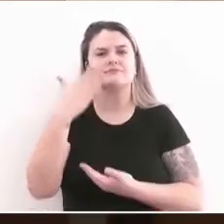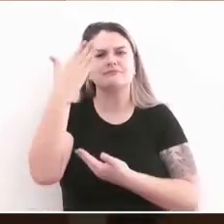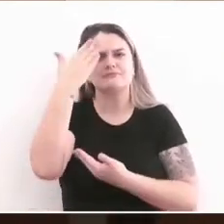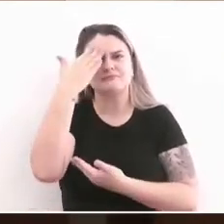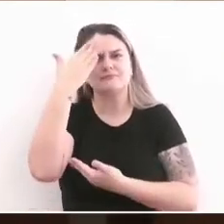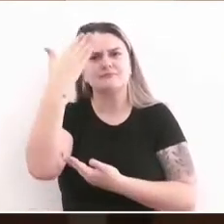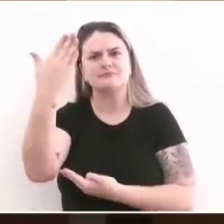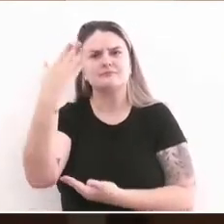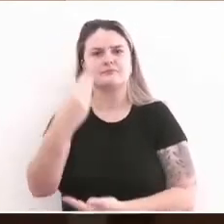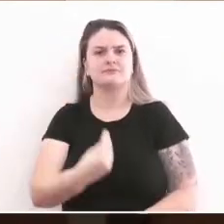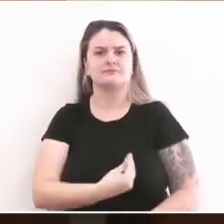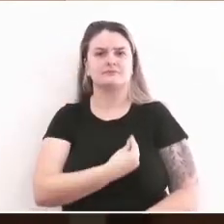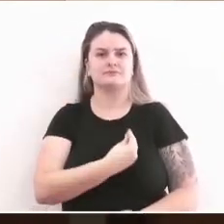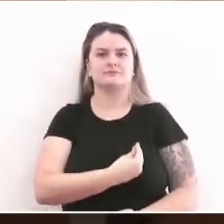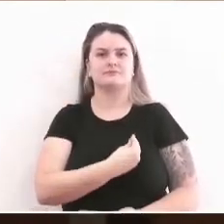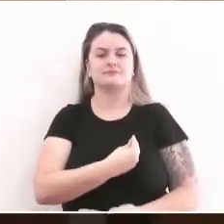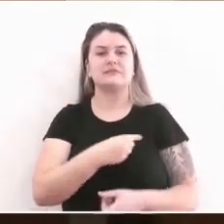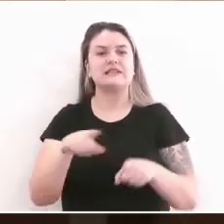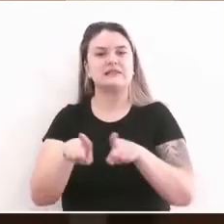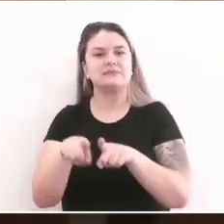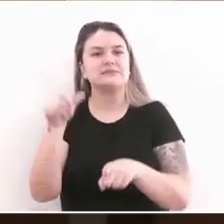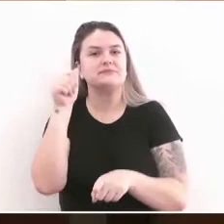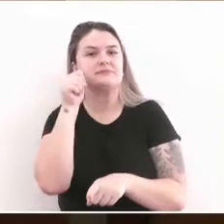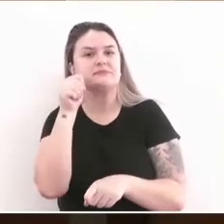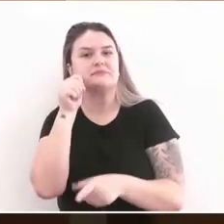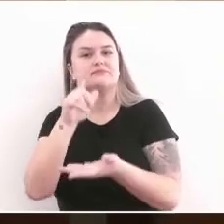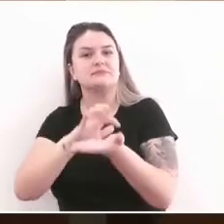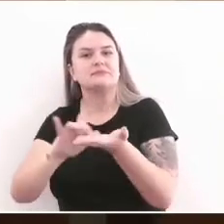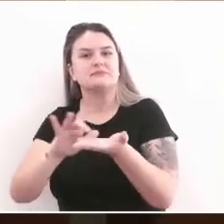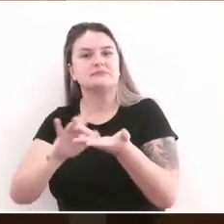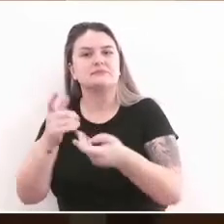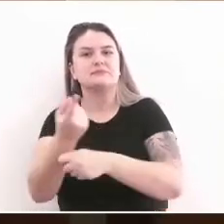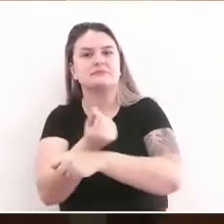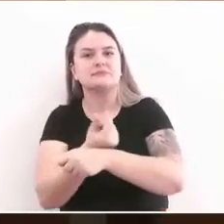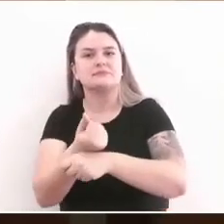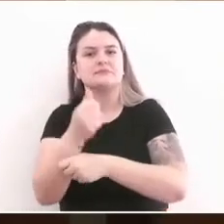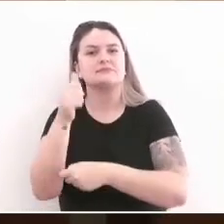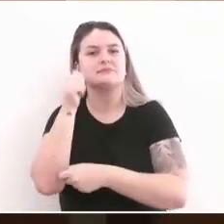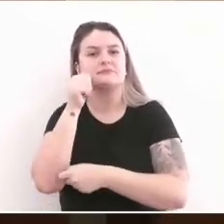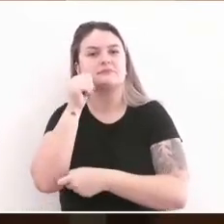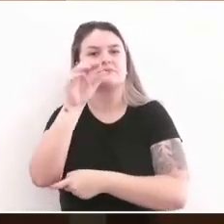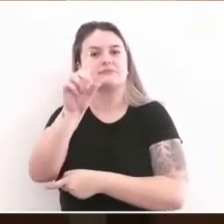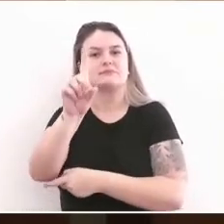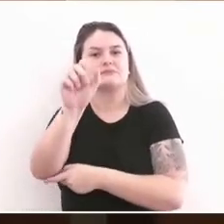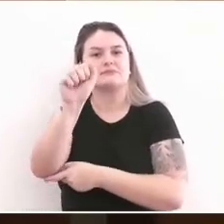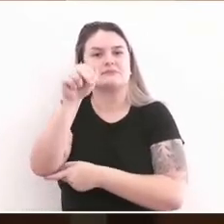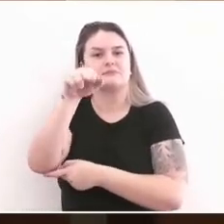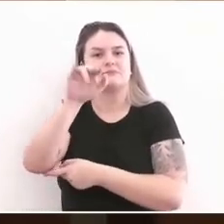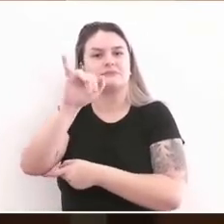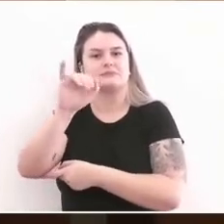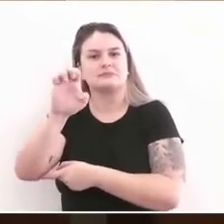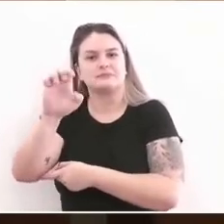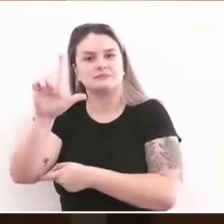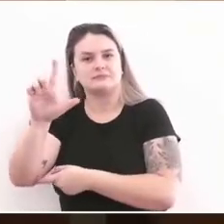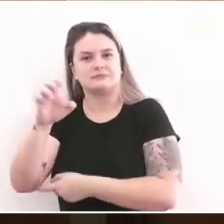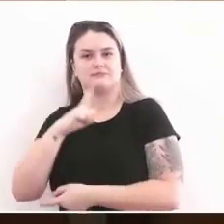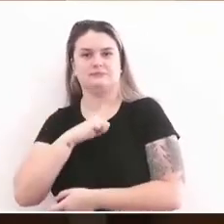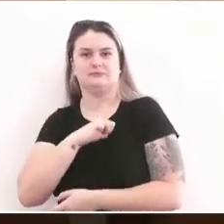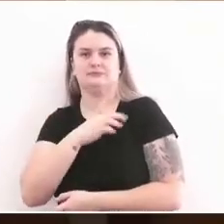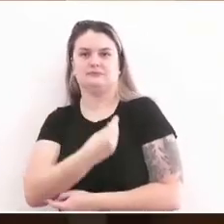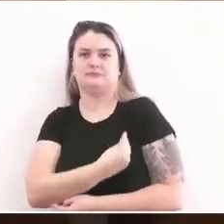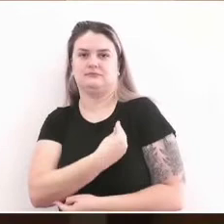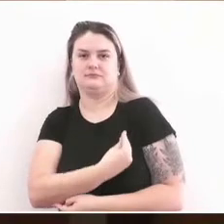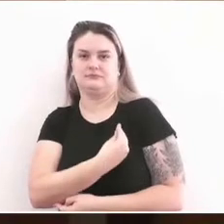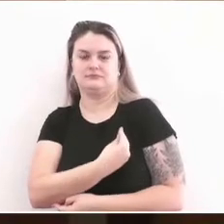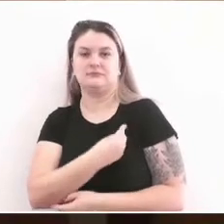agradecer a presença também da secretária de Finanças de União da Vitória, Daniele Borges de Lima, que está no